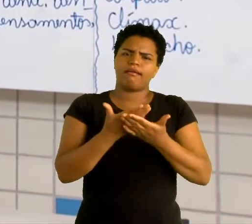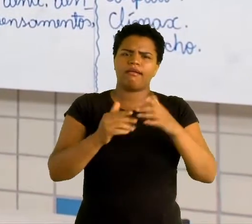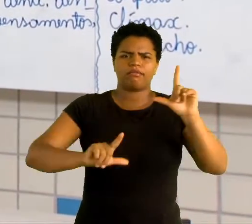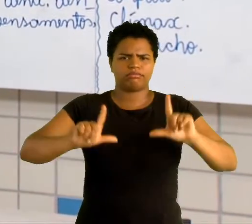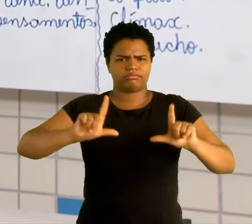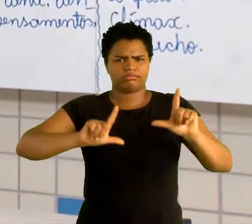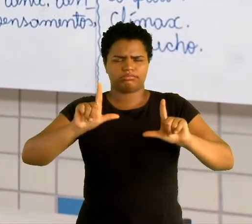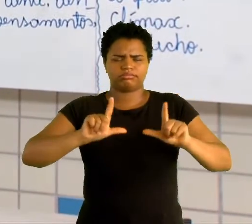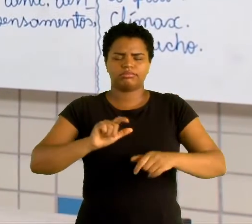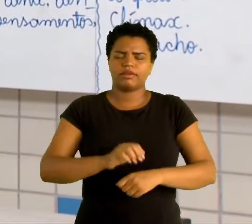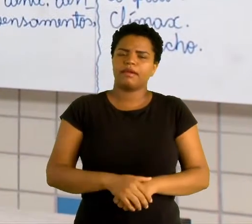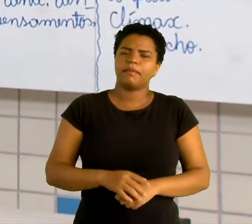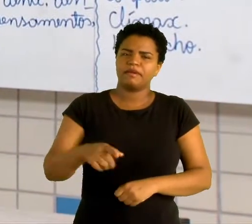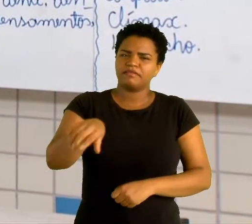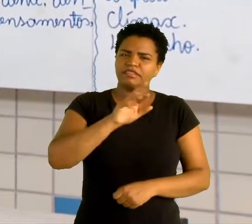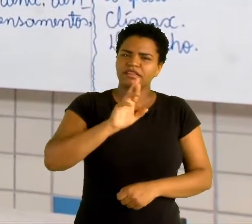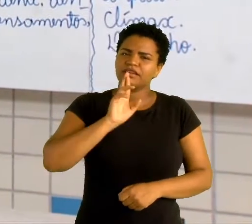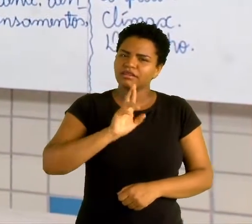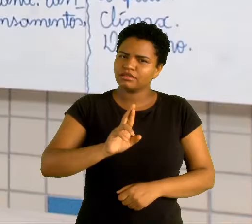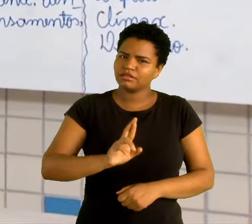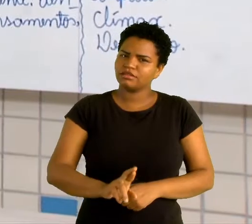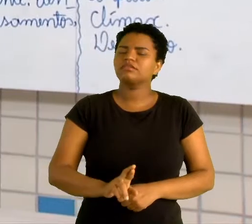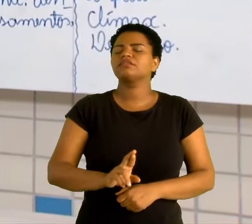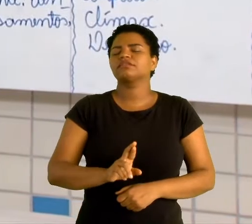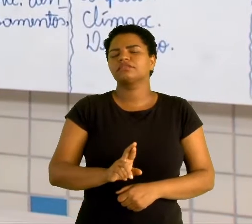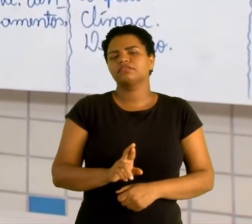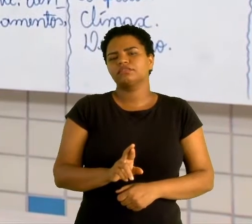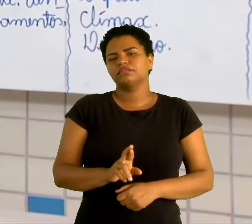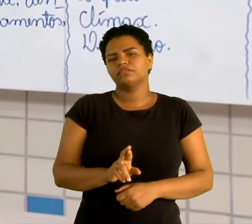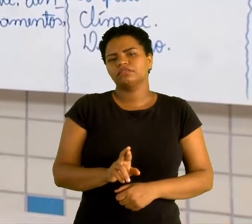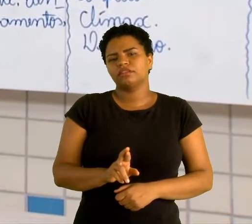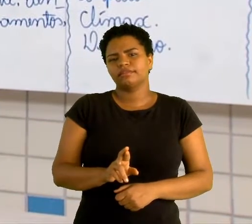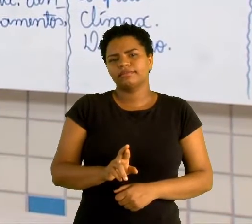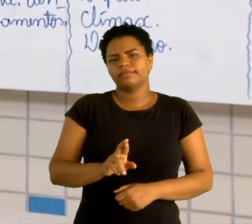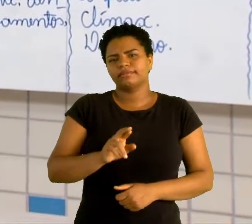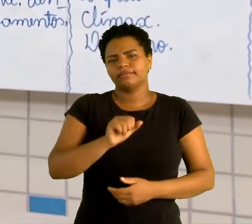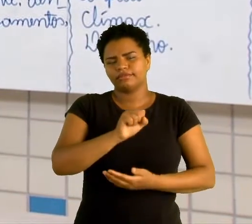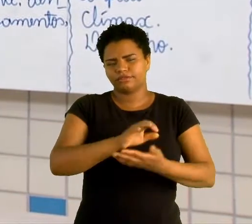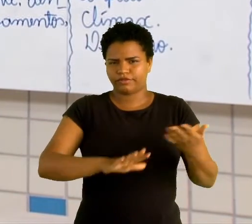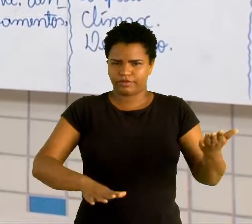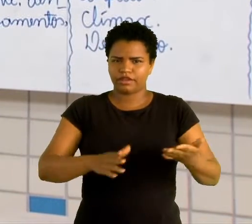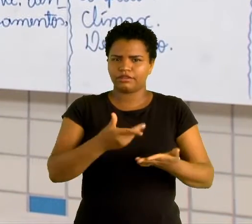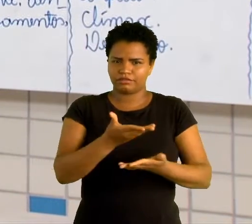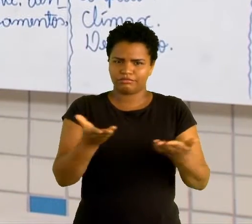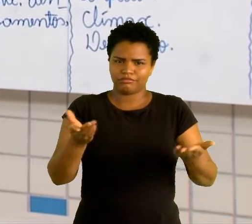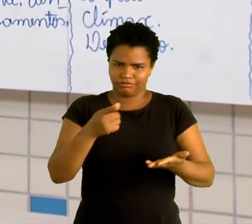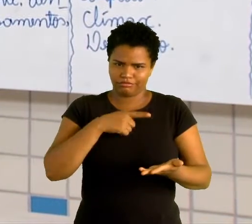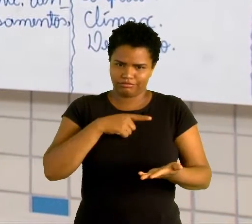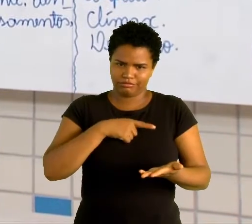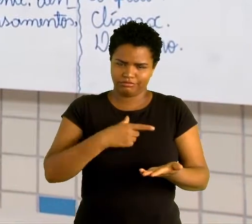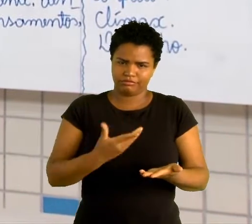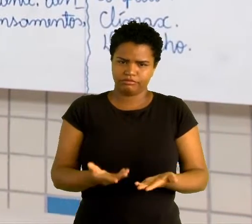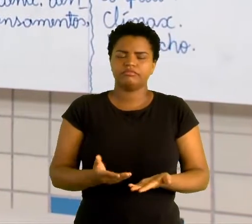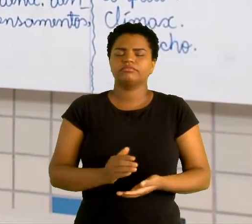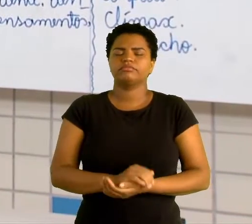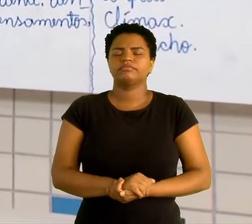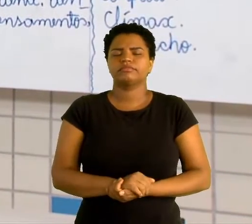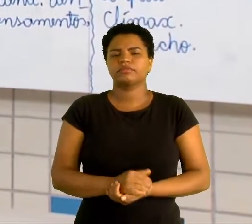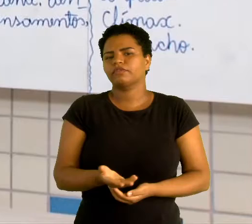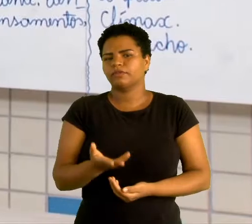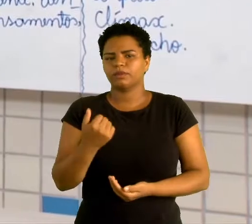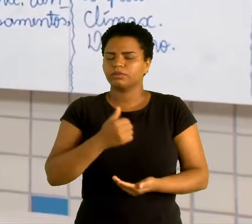que você possa resolver essas atividades que estão aí com vocês. Então vamos aqui, nós